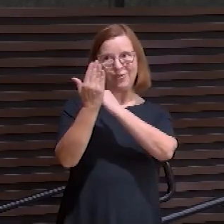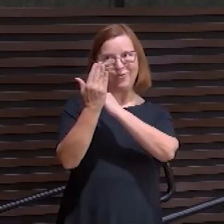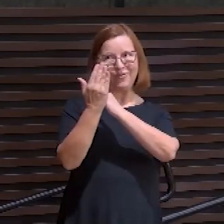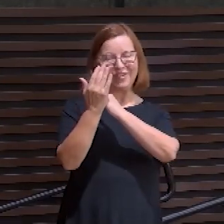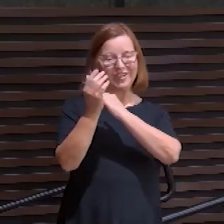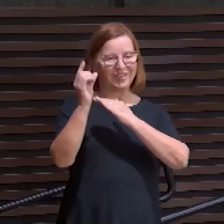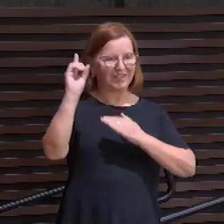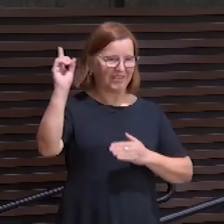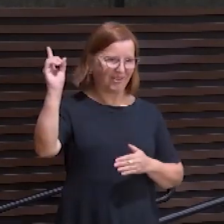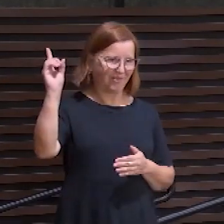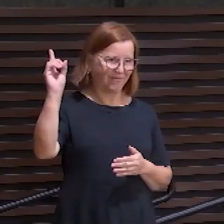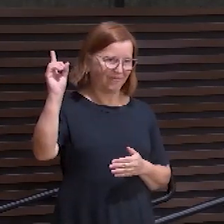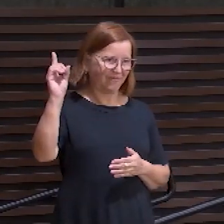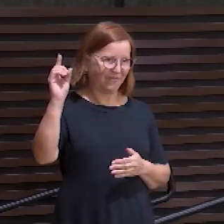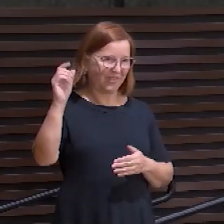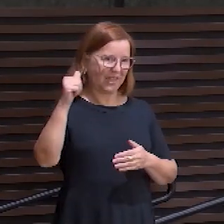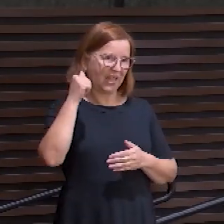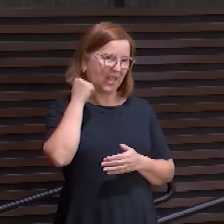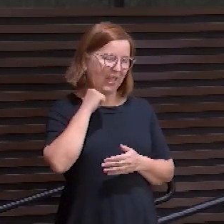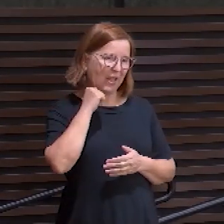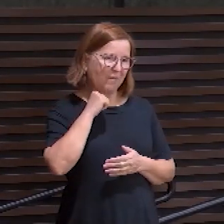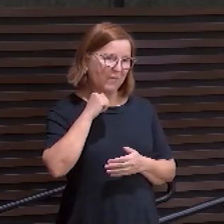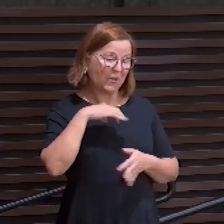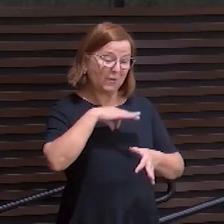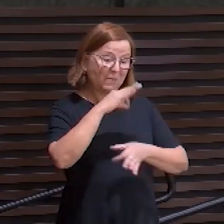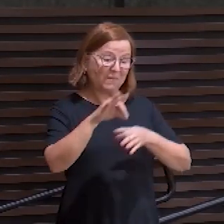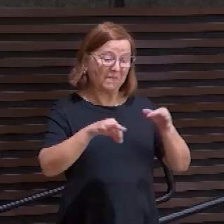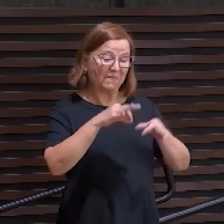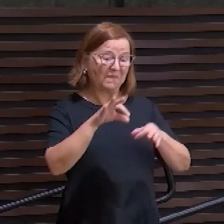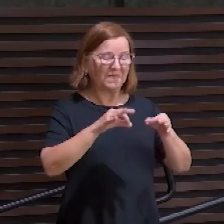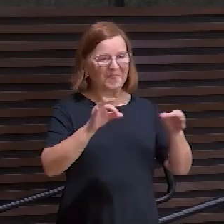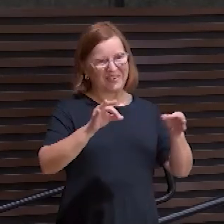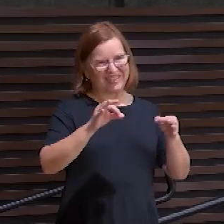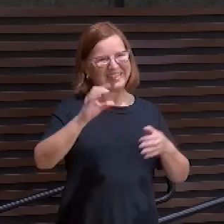Deus. Ele é uma dádiva de Deus.